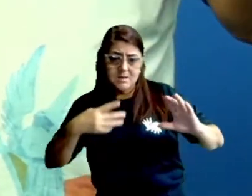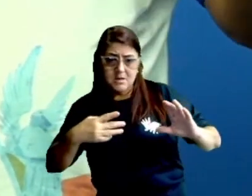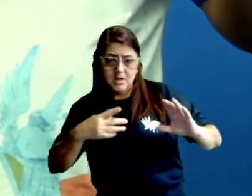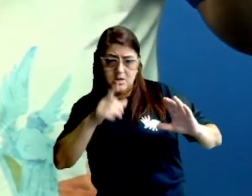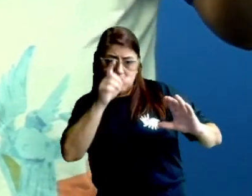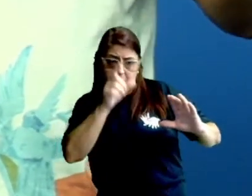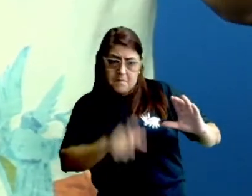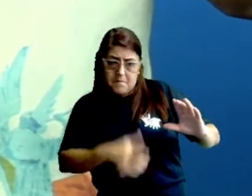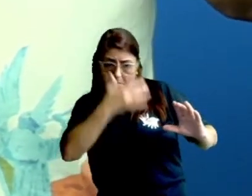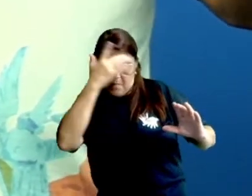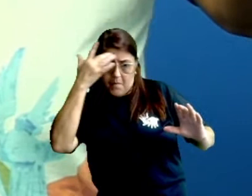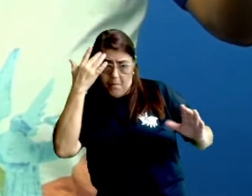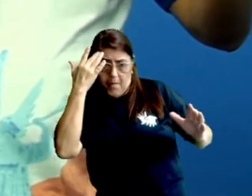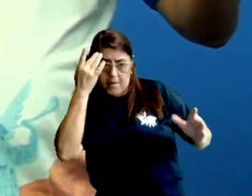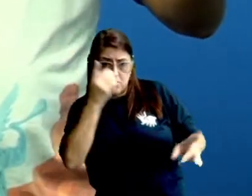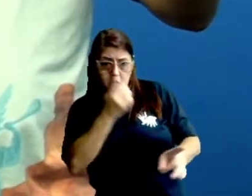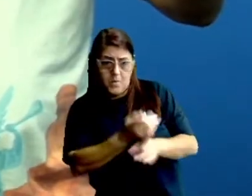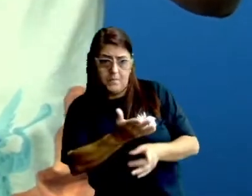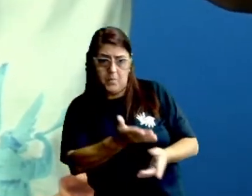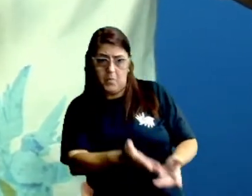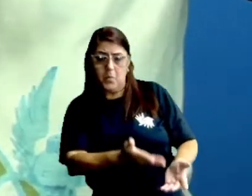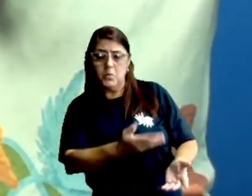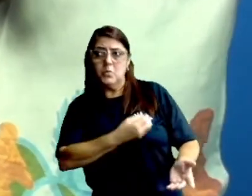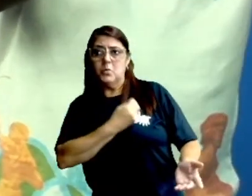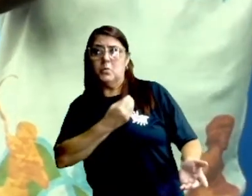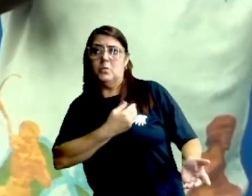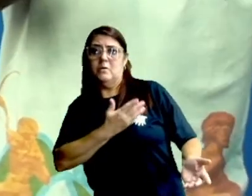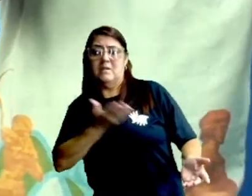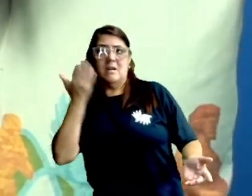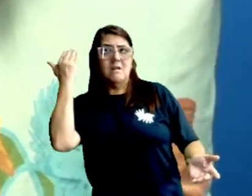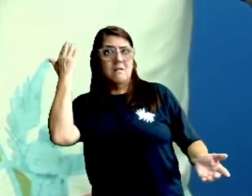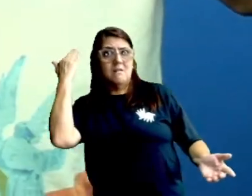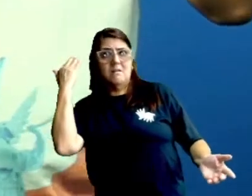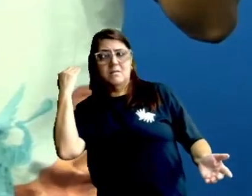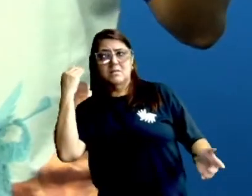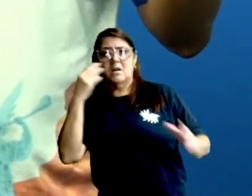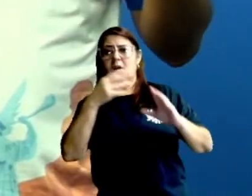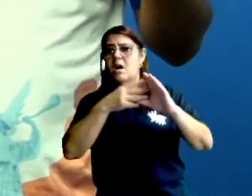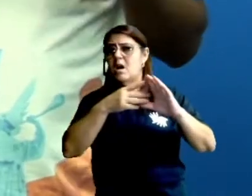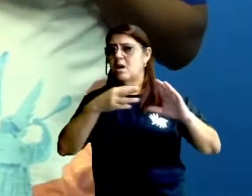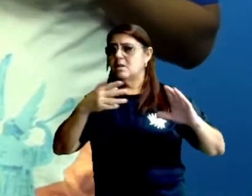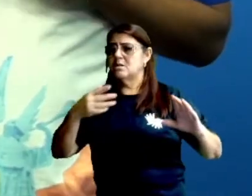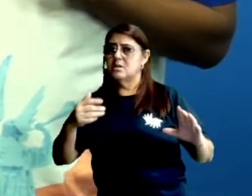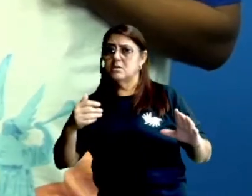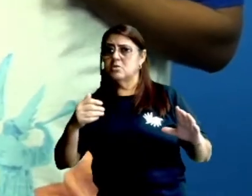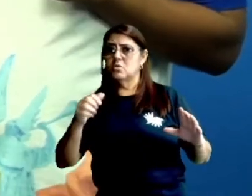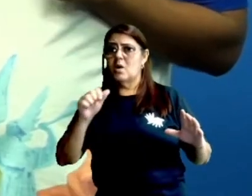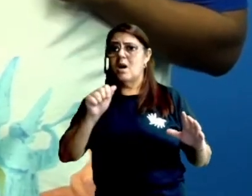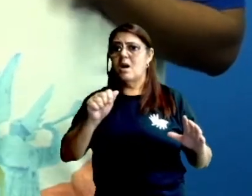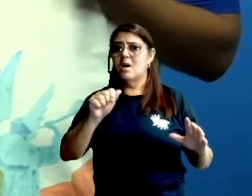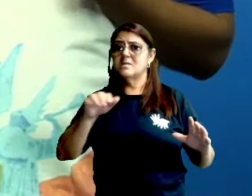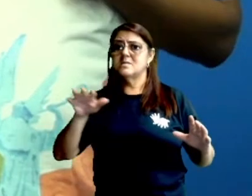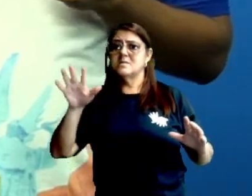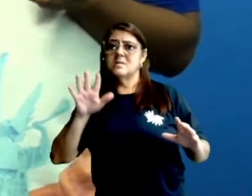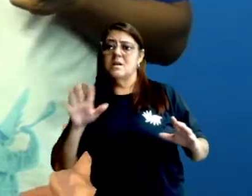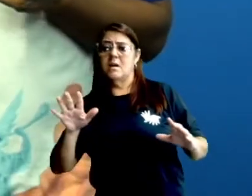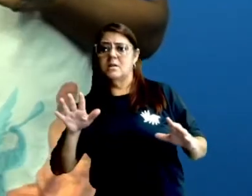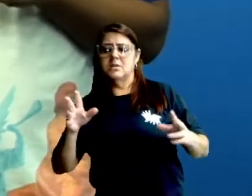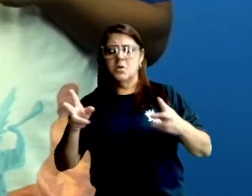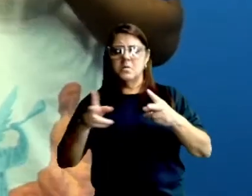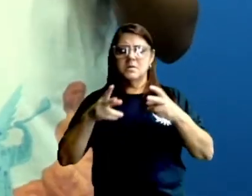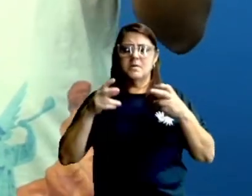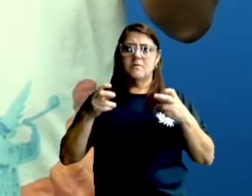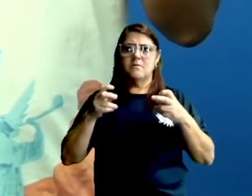características humanas que foram achadas por conta do Estreito de Bering são características mais asiáticas. E se vocês forem olhar para os nativos